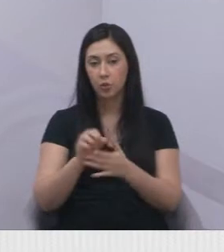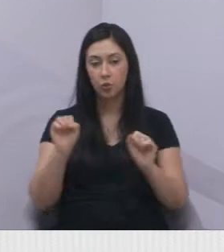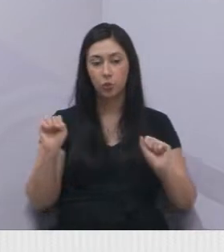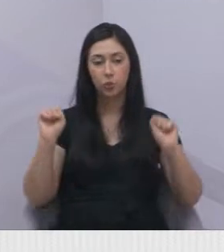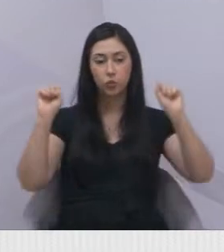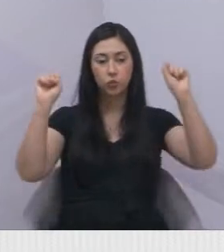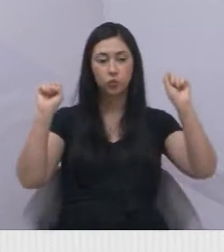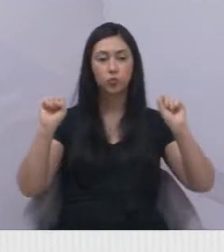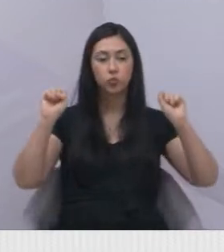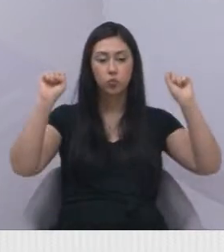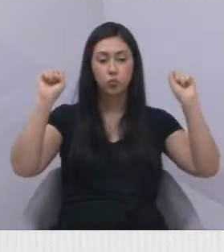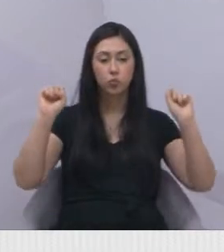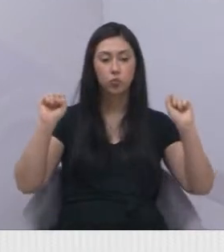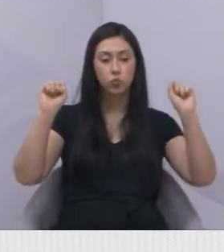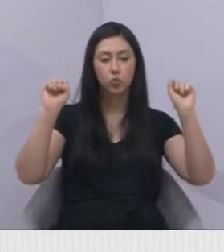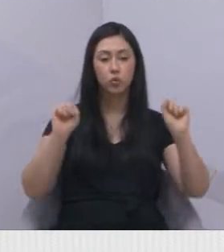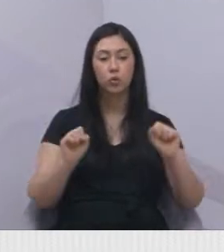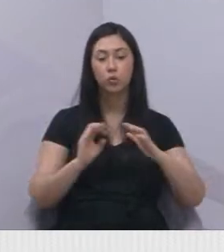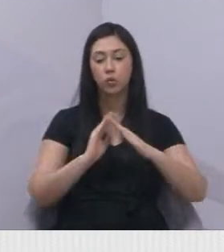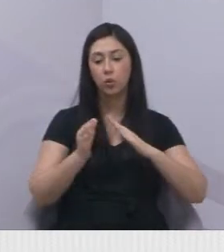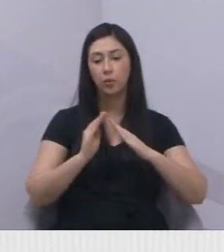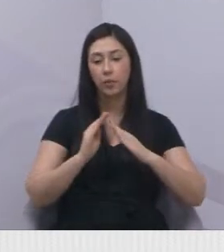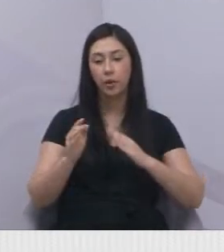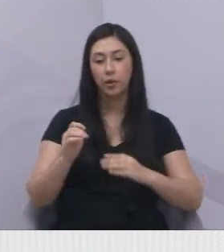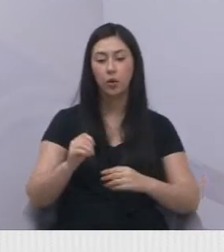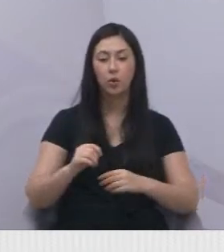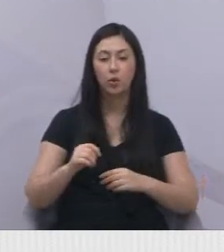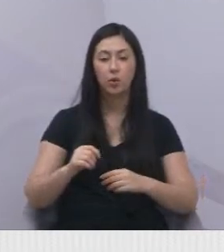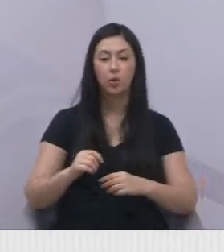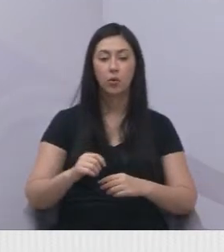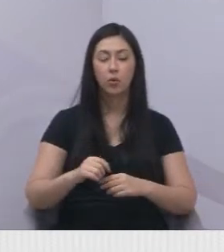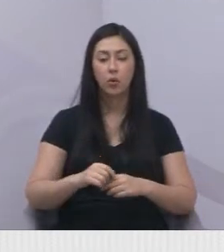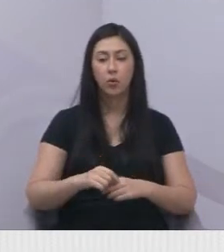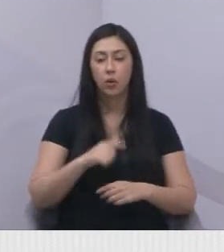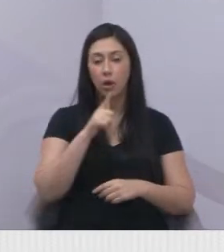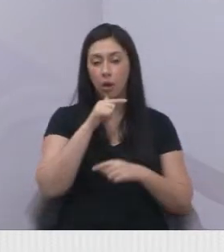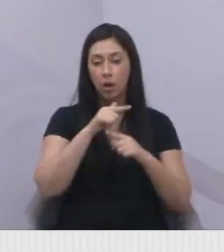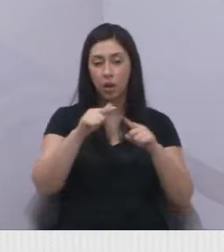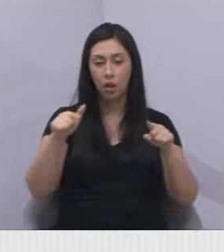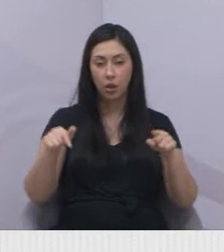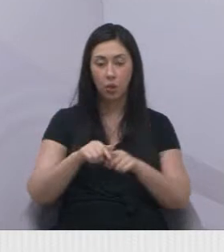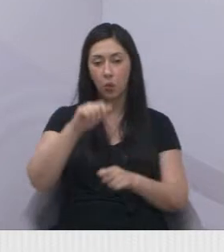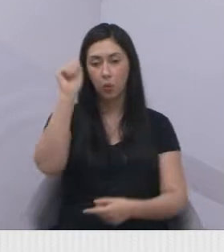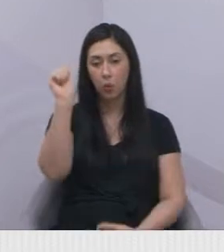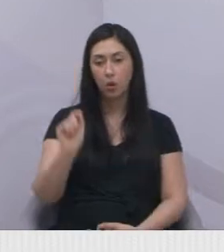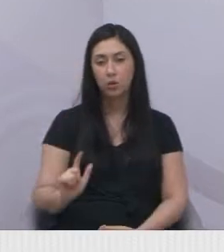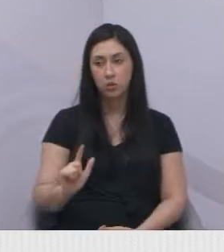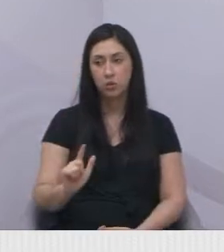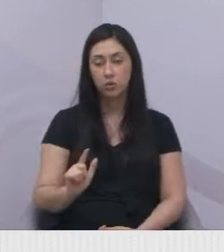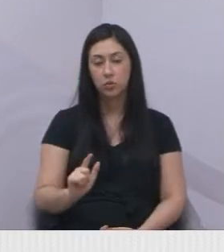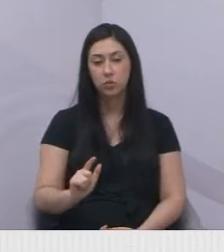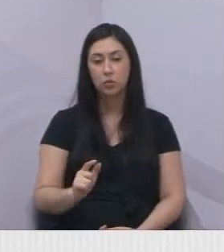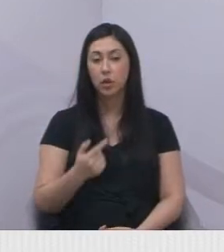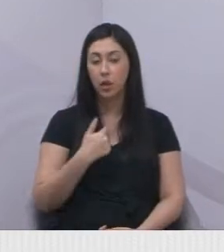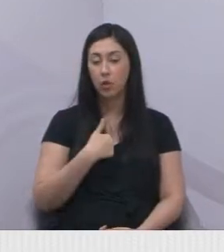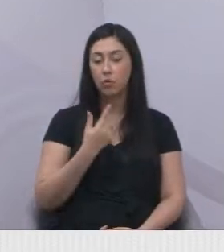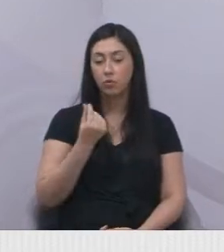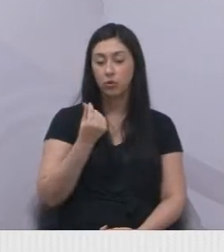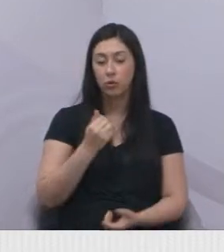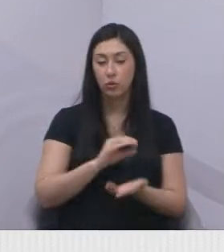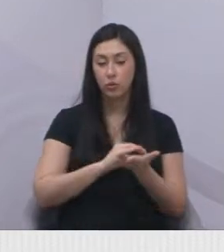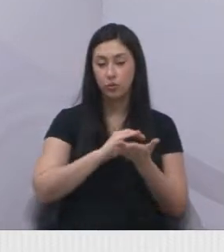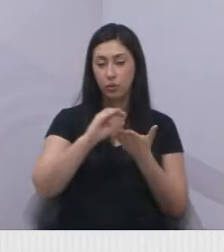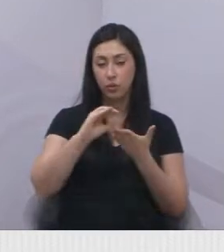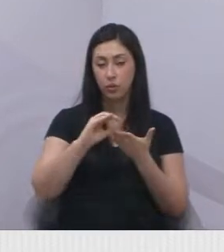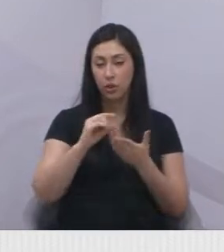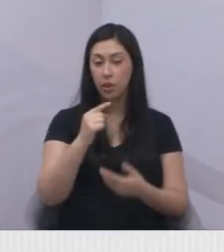no bairro Lagoa Azul, verba em positiva do vereador Valmir do Parque Meia Lua. Está